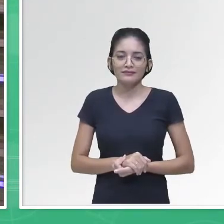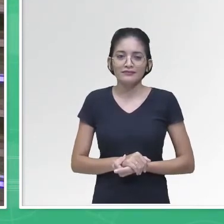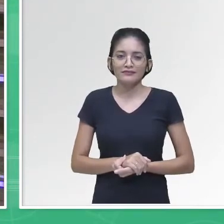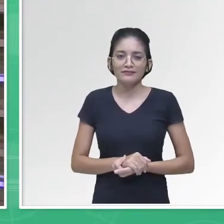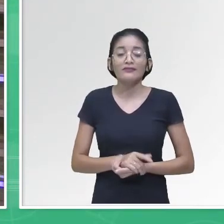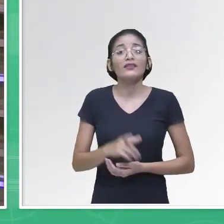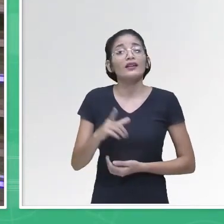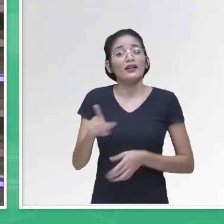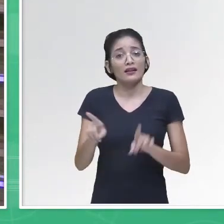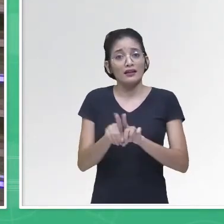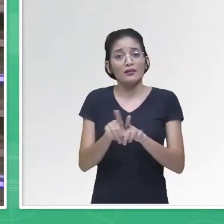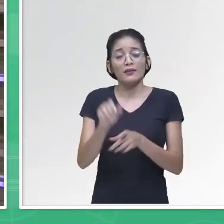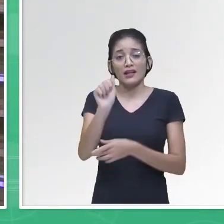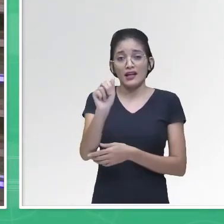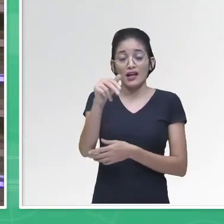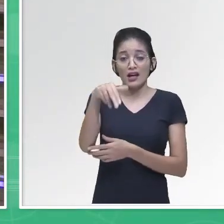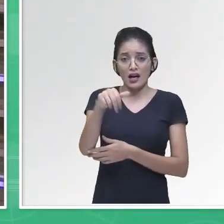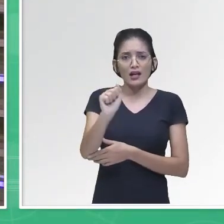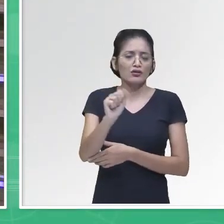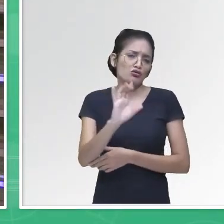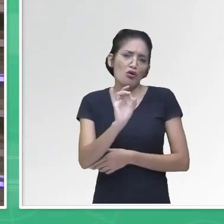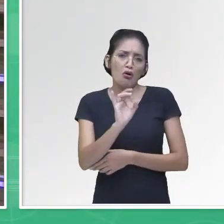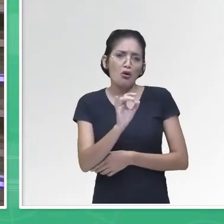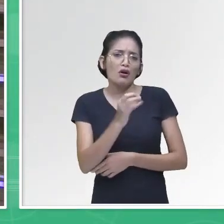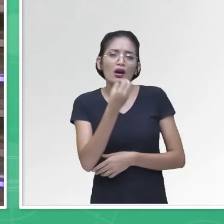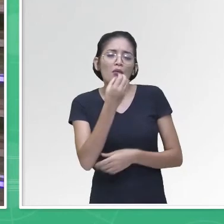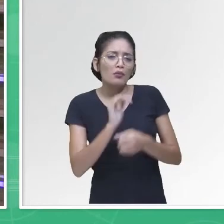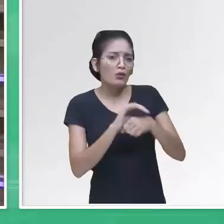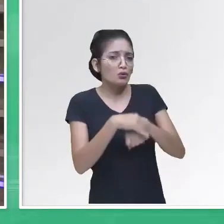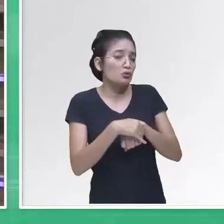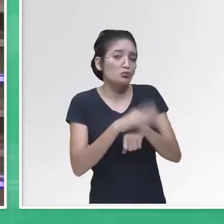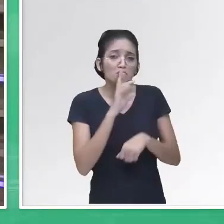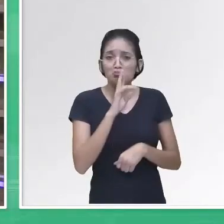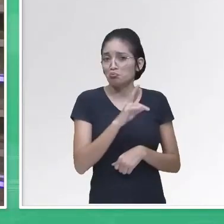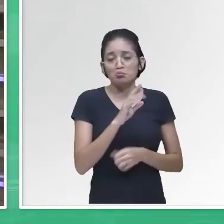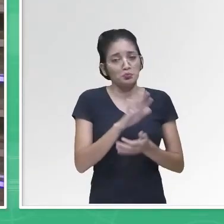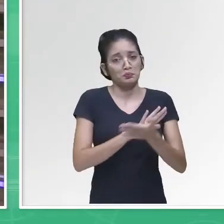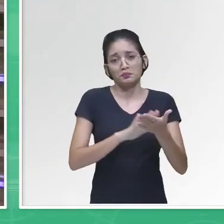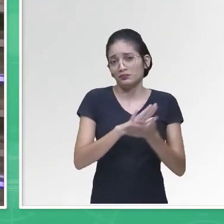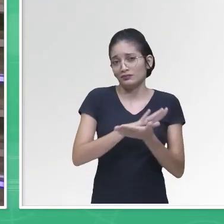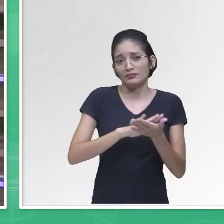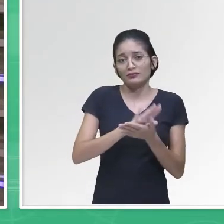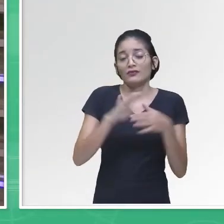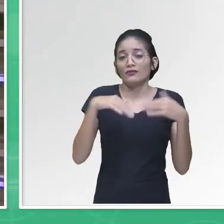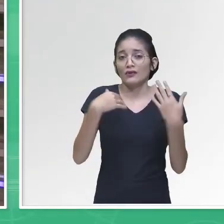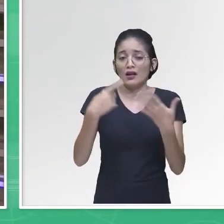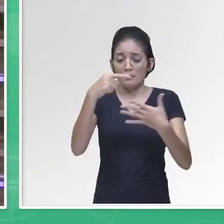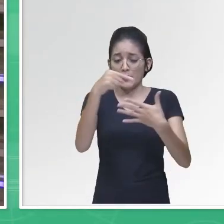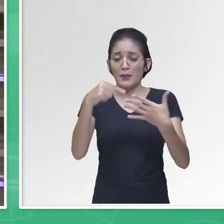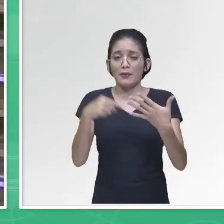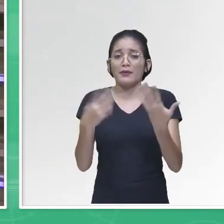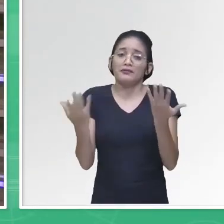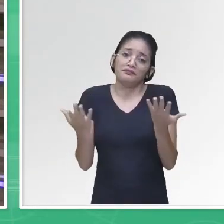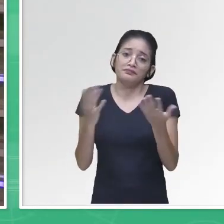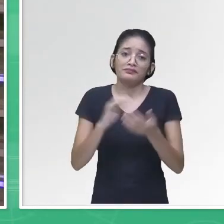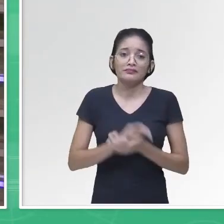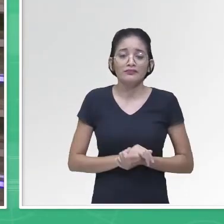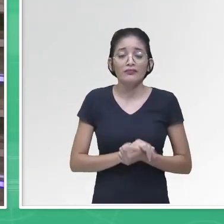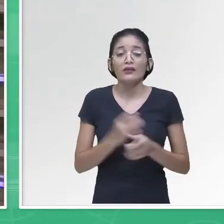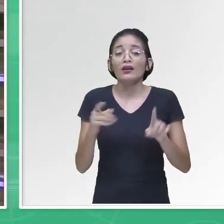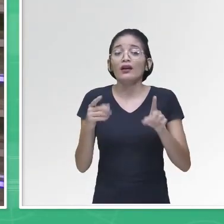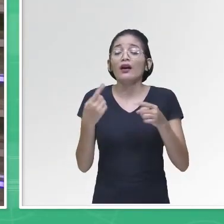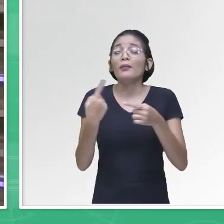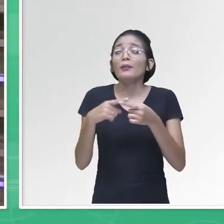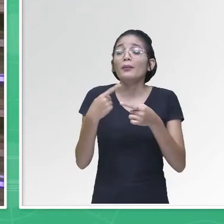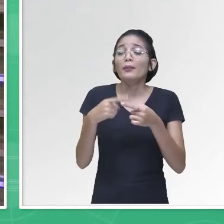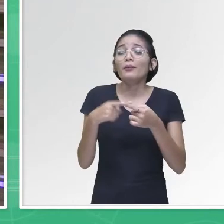tenho a Ana Cláudia, também só deu boa noite. Ana Cláudia não disse qual era a letra, né? Porque as questões, elas